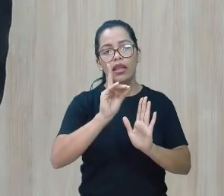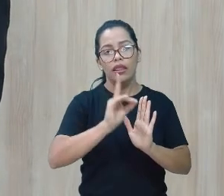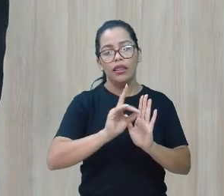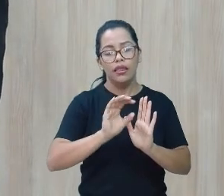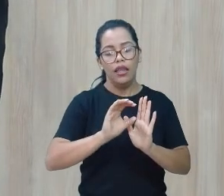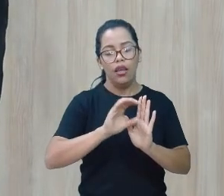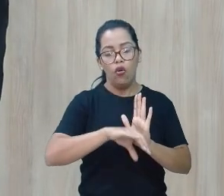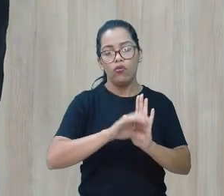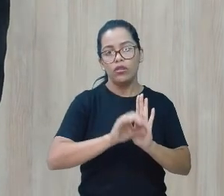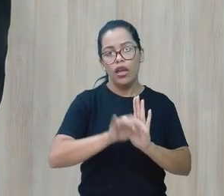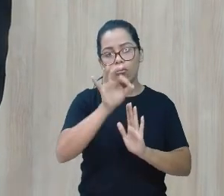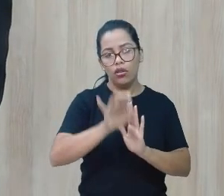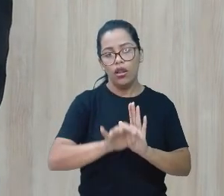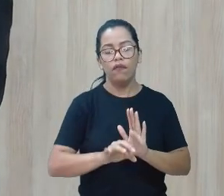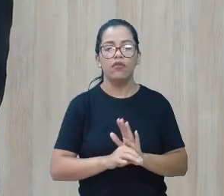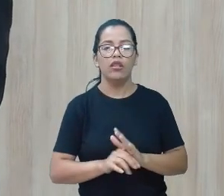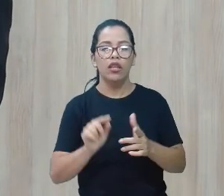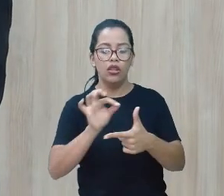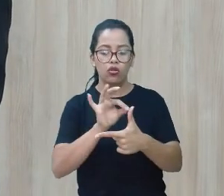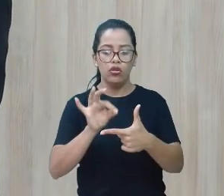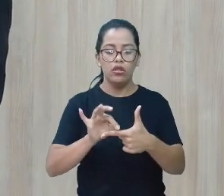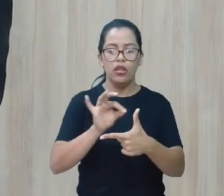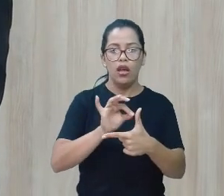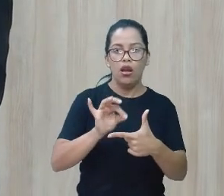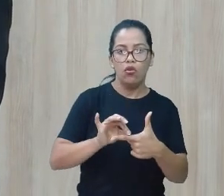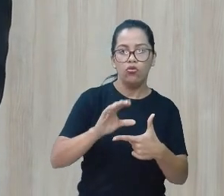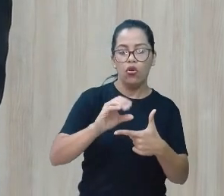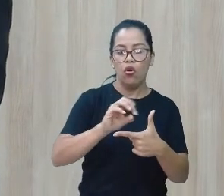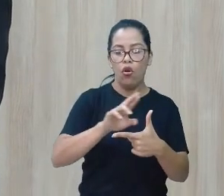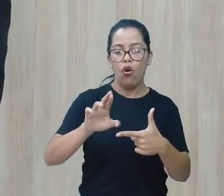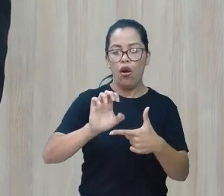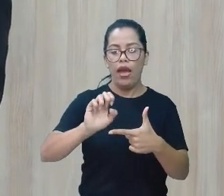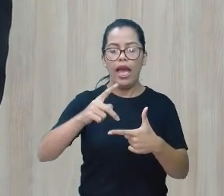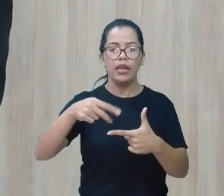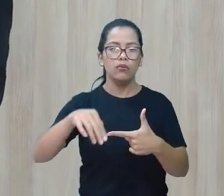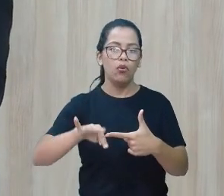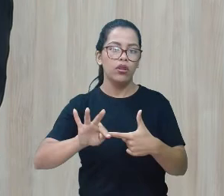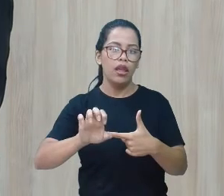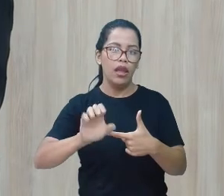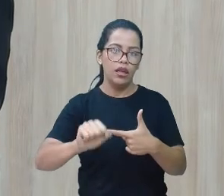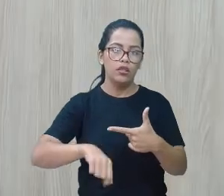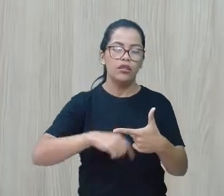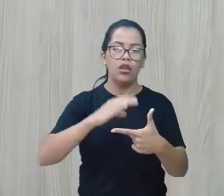ângulos correspondentes, dos ângulos colaterais e dos ângulos alternos.